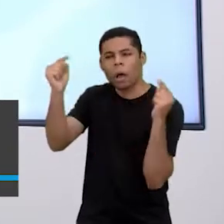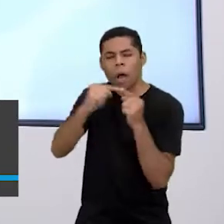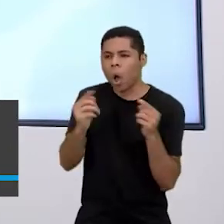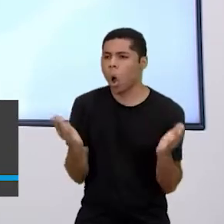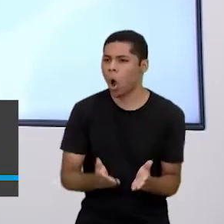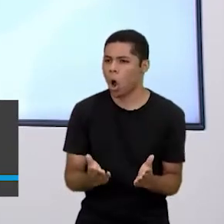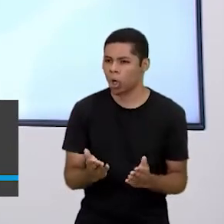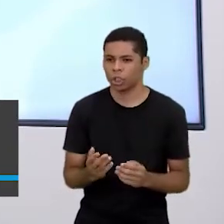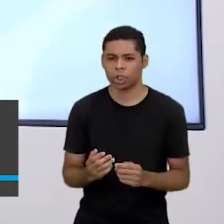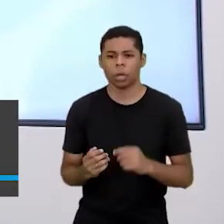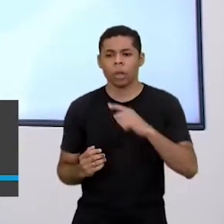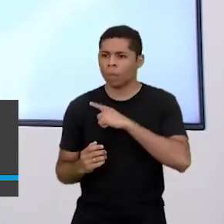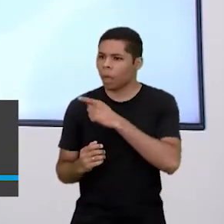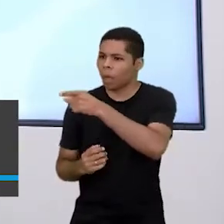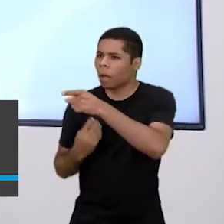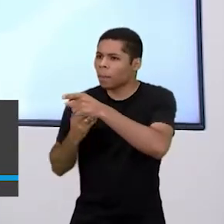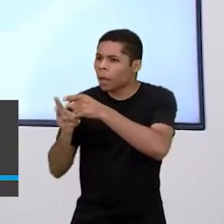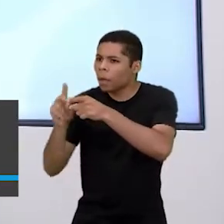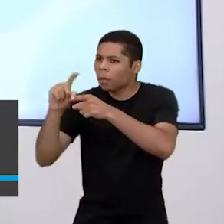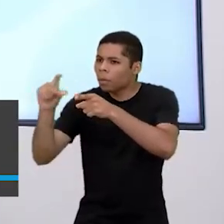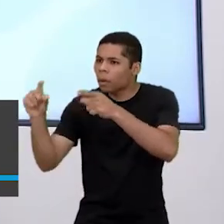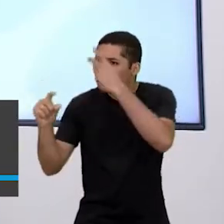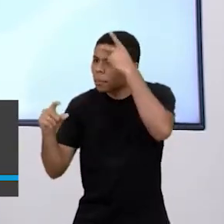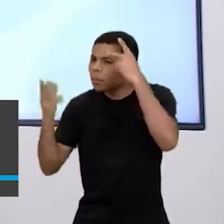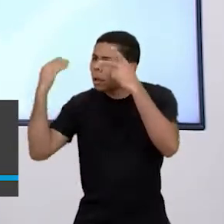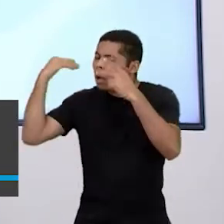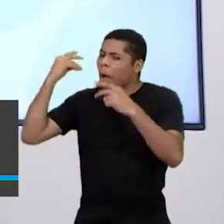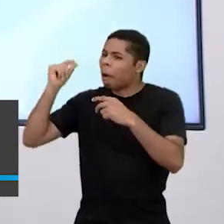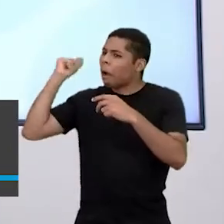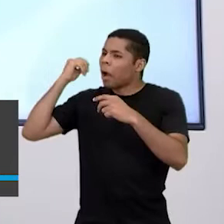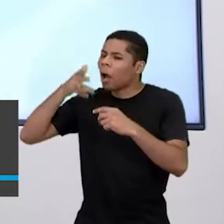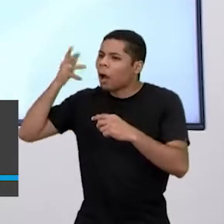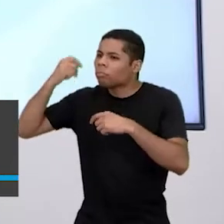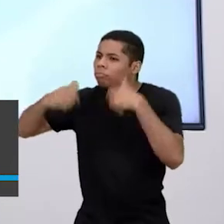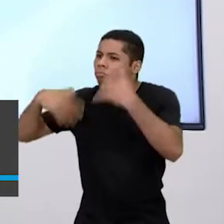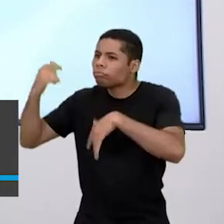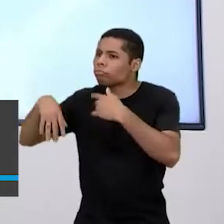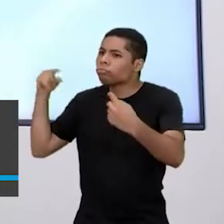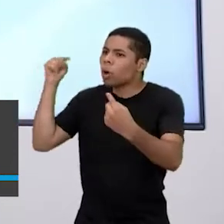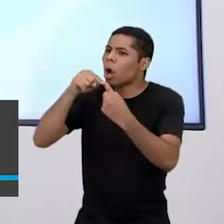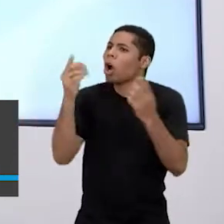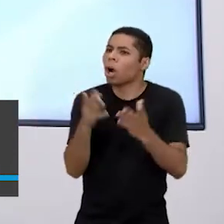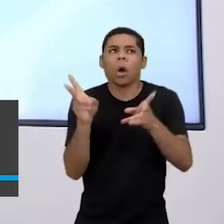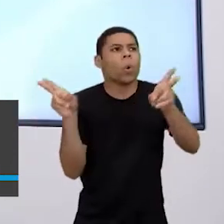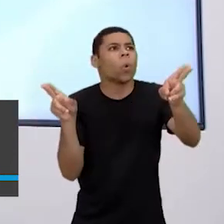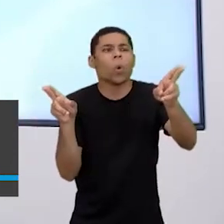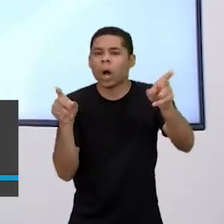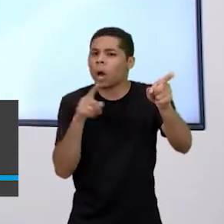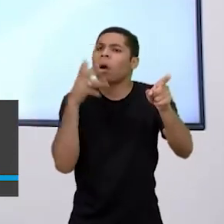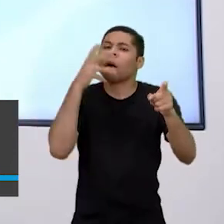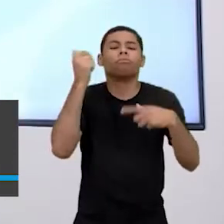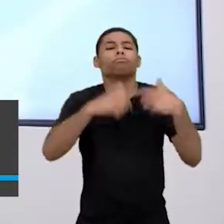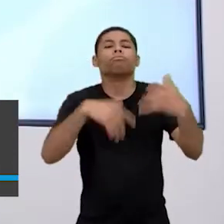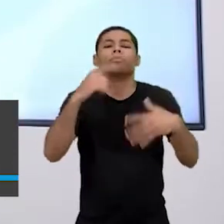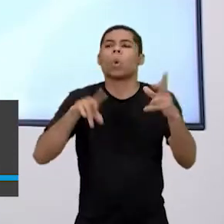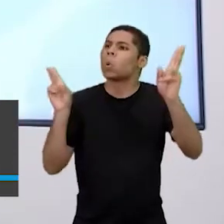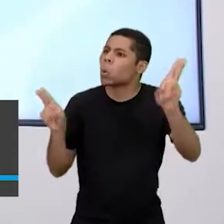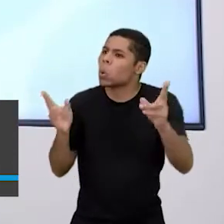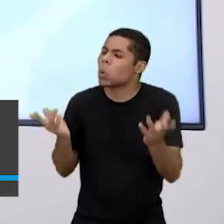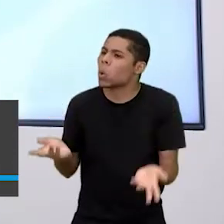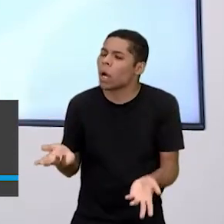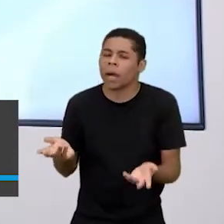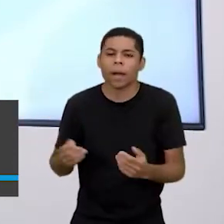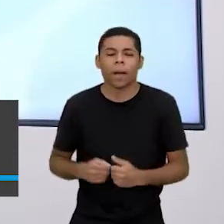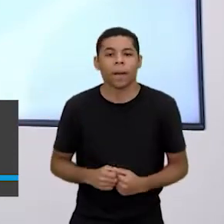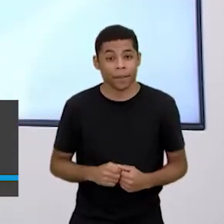que usa esse discurso hoje em dia. Eu falei, pois é. Então, a criação, quando a gente cria, a criação é uma coisa muito interessante porque